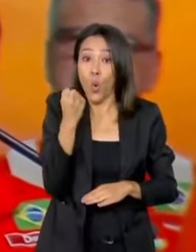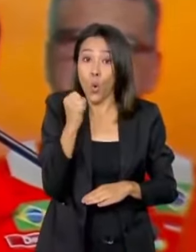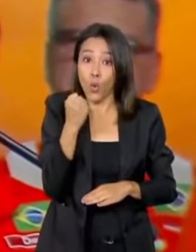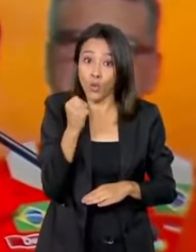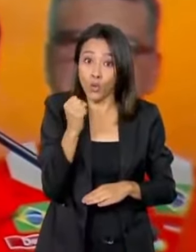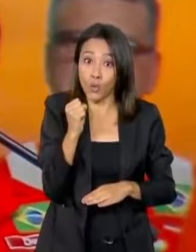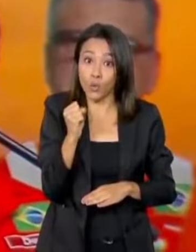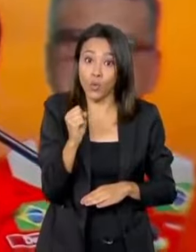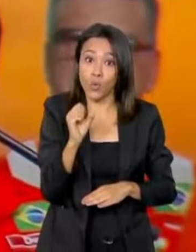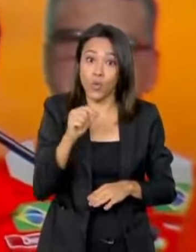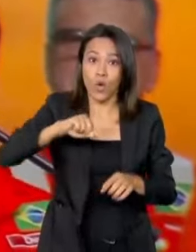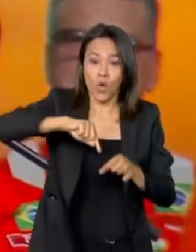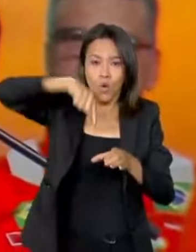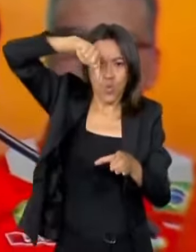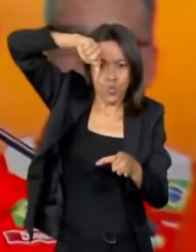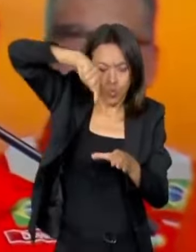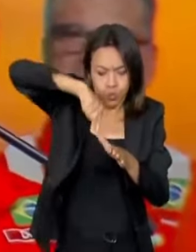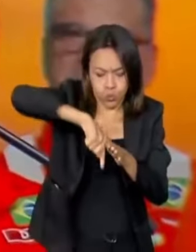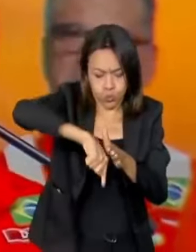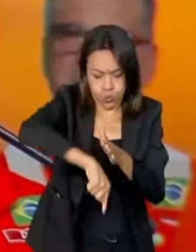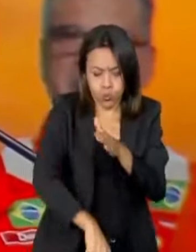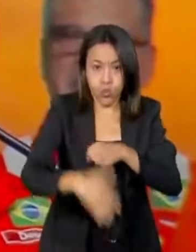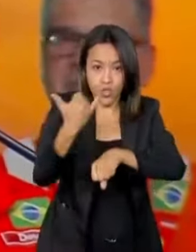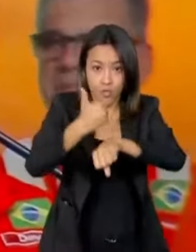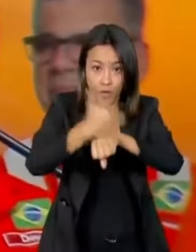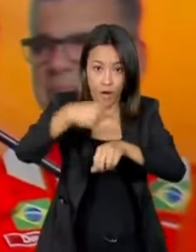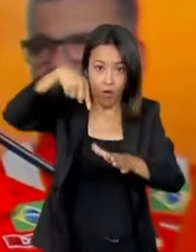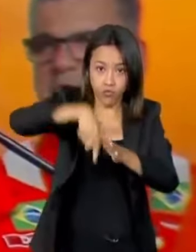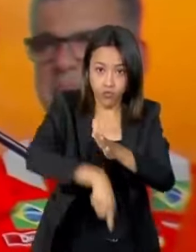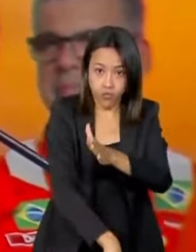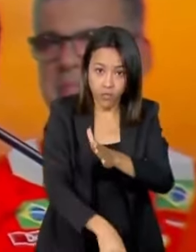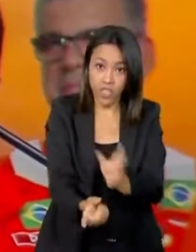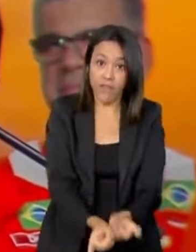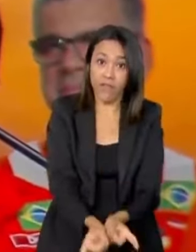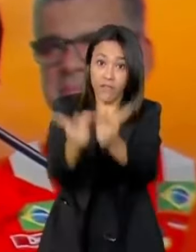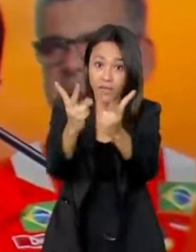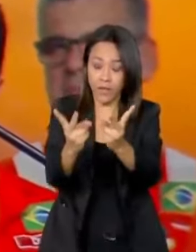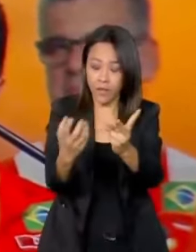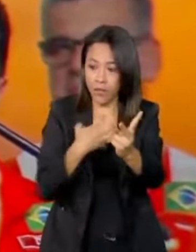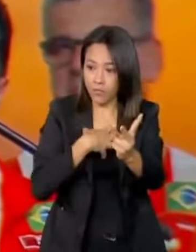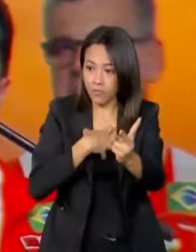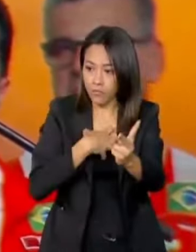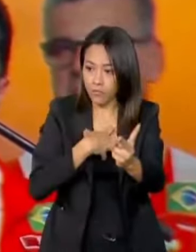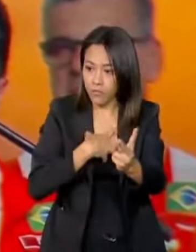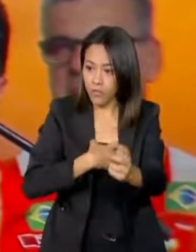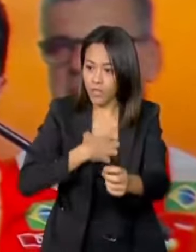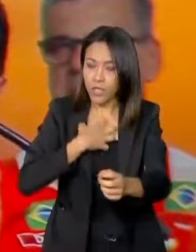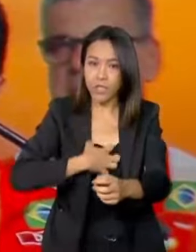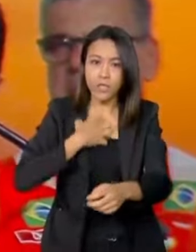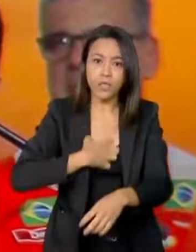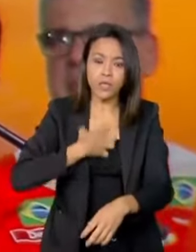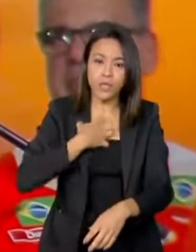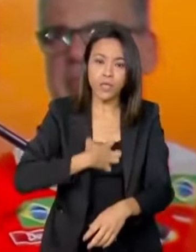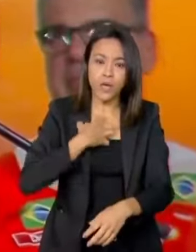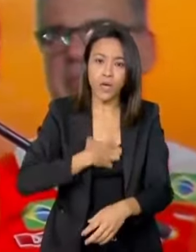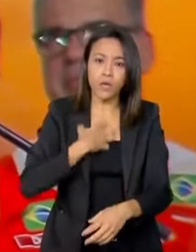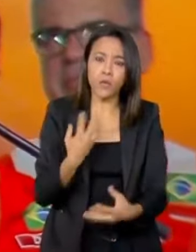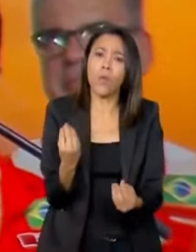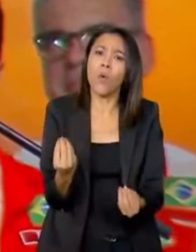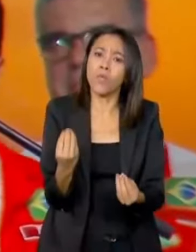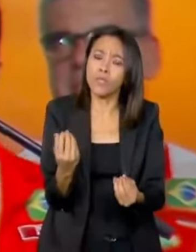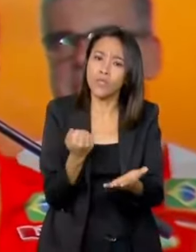28 sondas, ele e o Estrela. Eu fiquei tão profundamente irritado que eu falei, Zé Sérgio